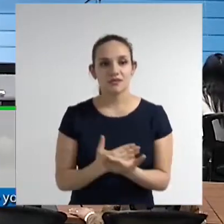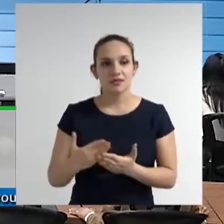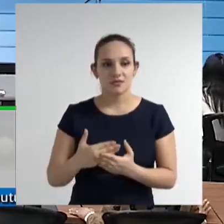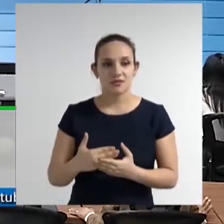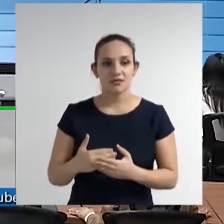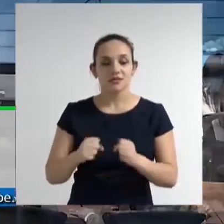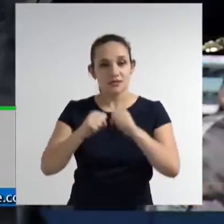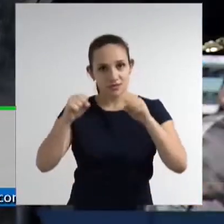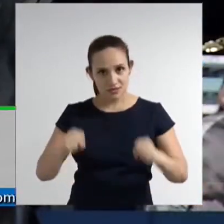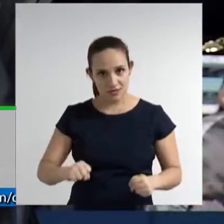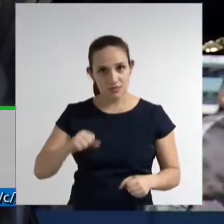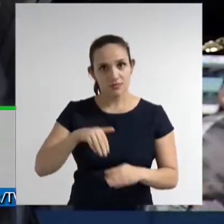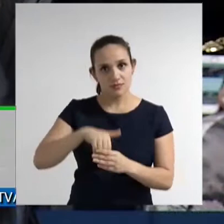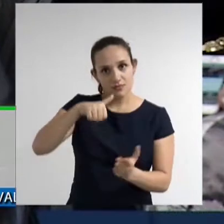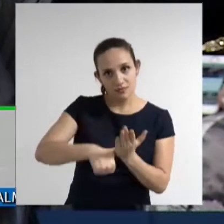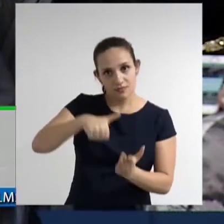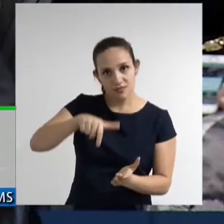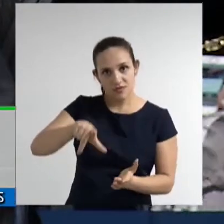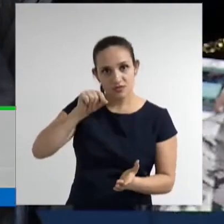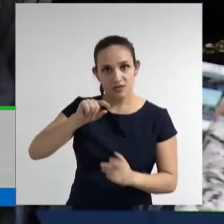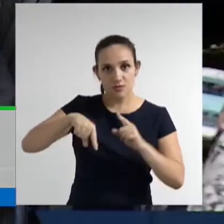após o sinal sonoro.